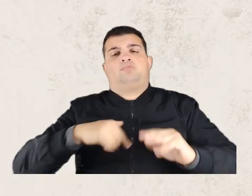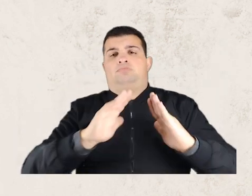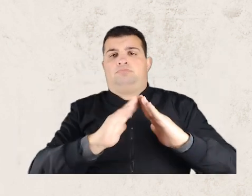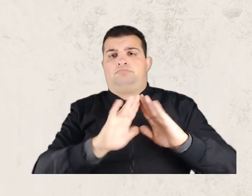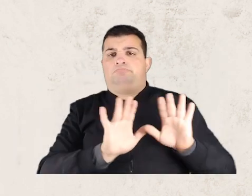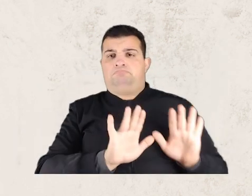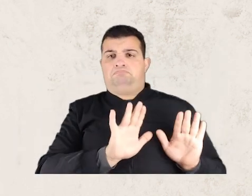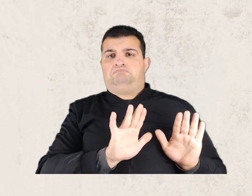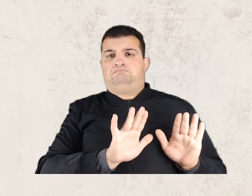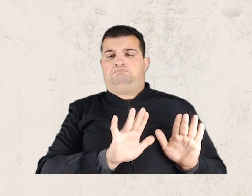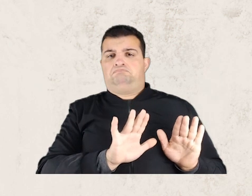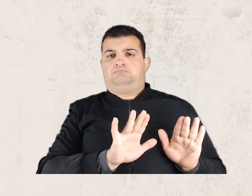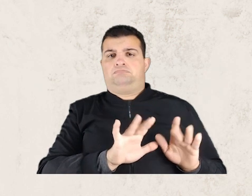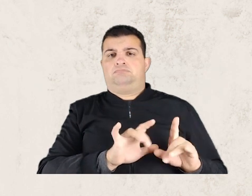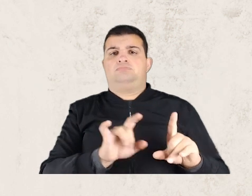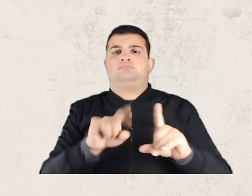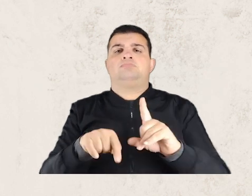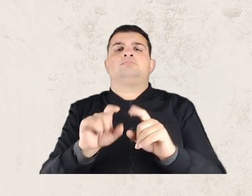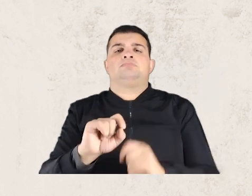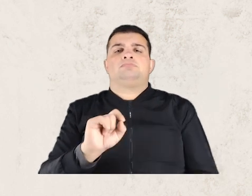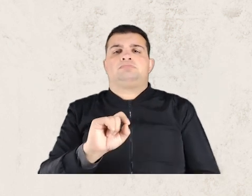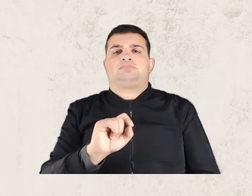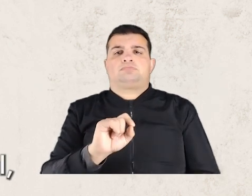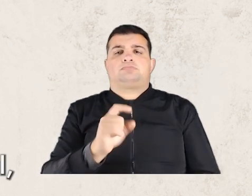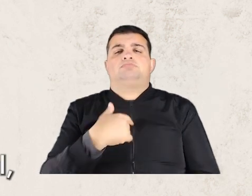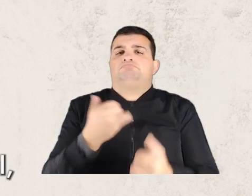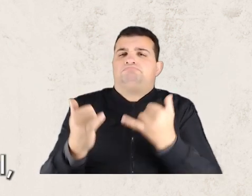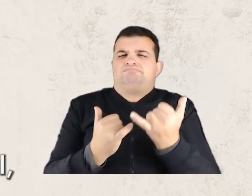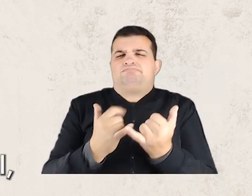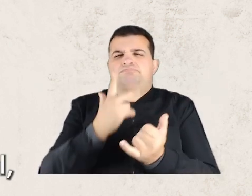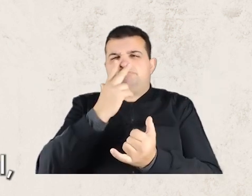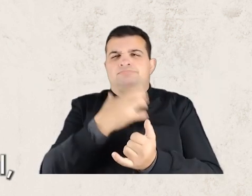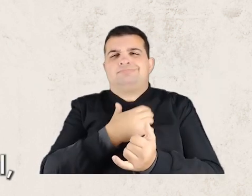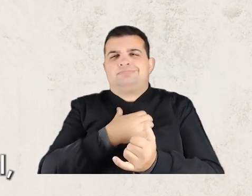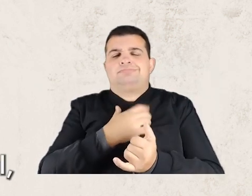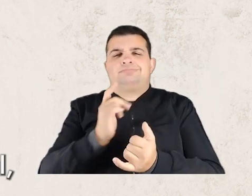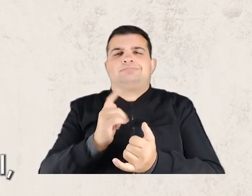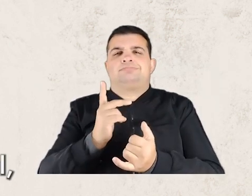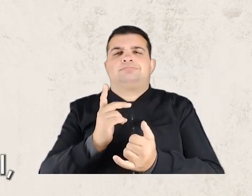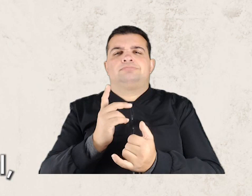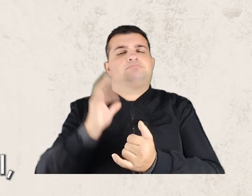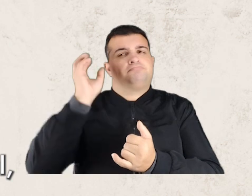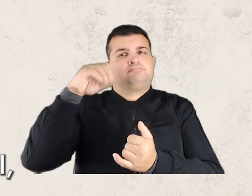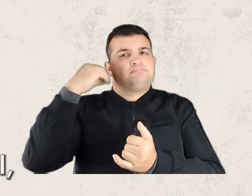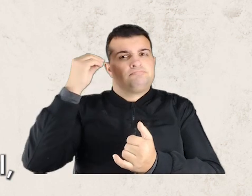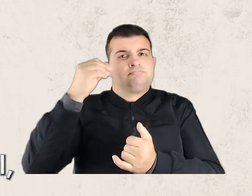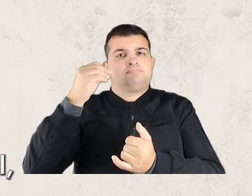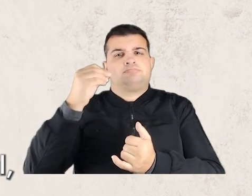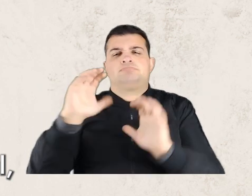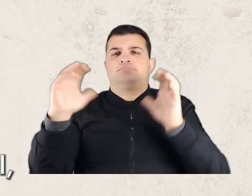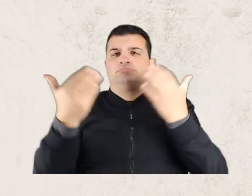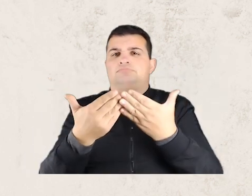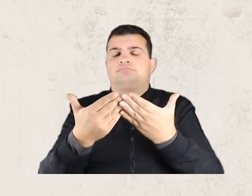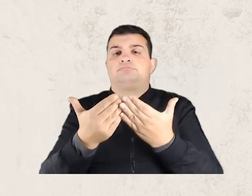associações de bairro, com movimentos de moradia, né? Então, quer pensar, né, o direito à morar, o direito a ficar